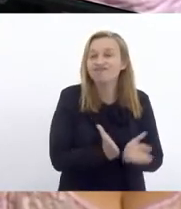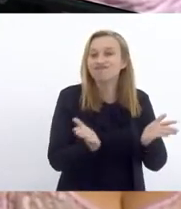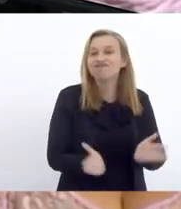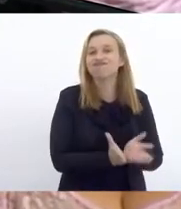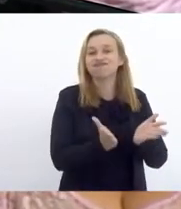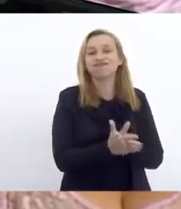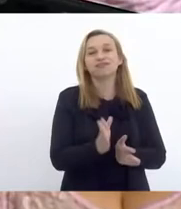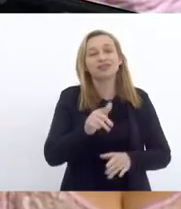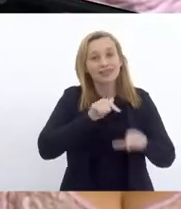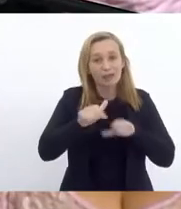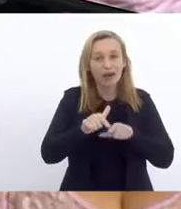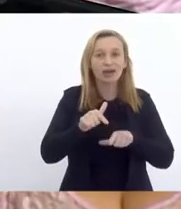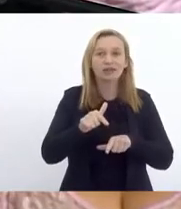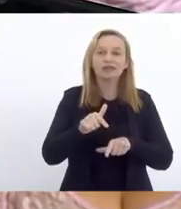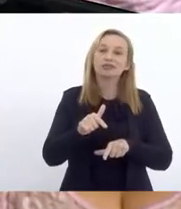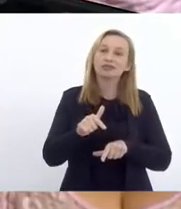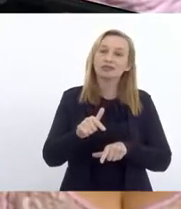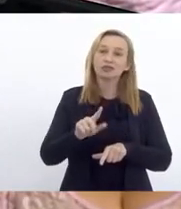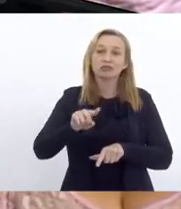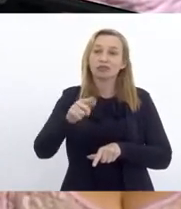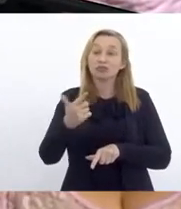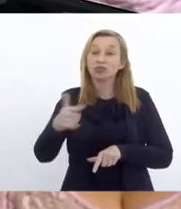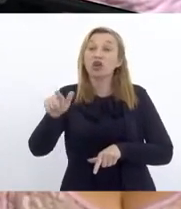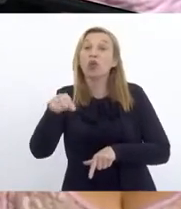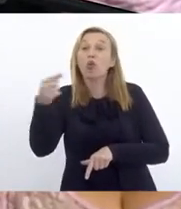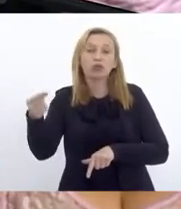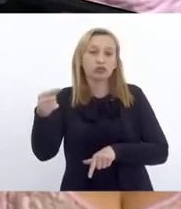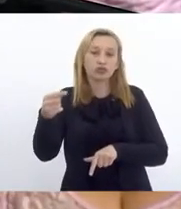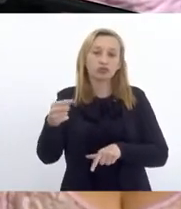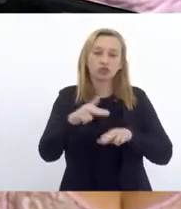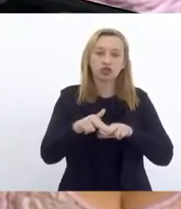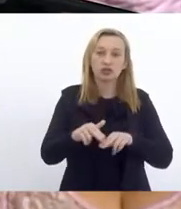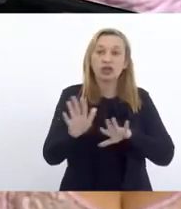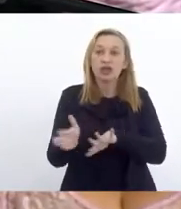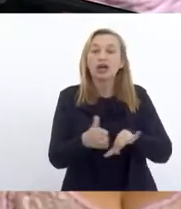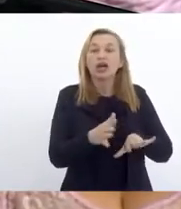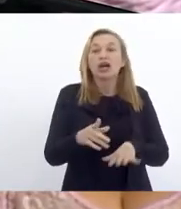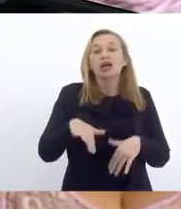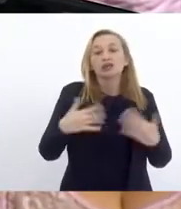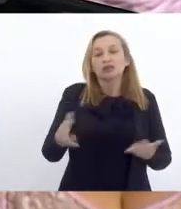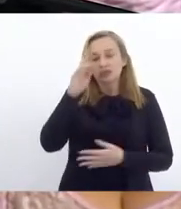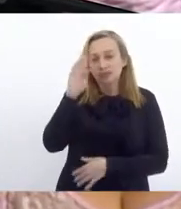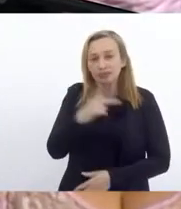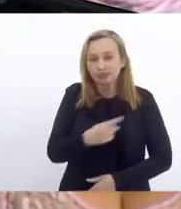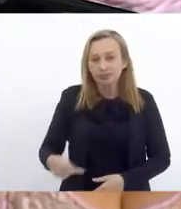é emprego, não tem outra situação. Então, presidente, a gente recebe com muita